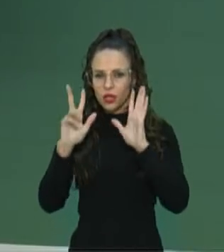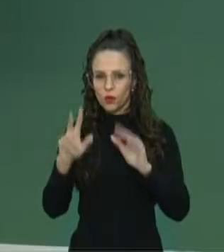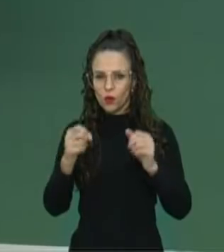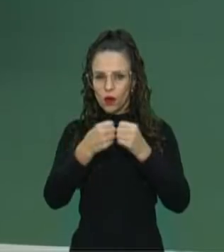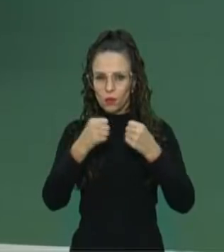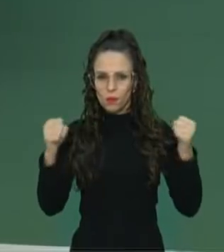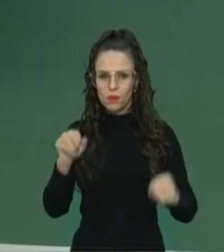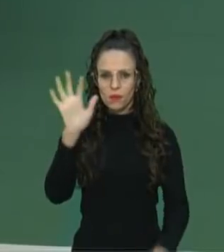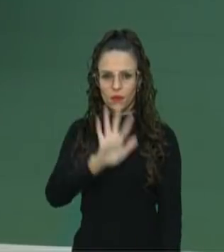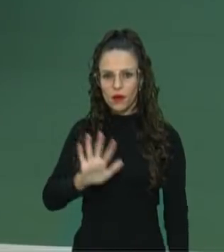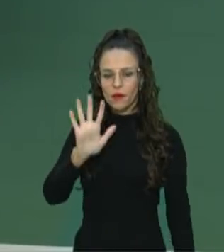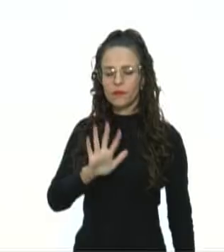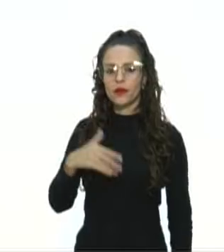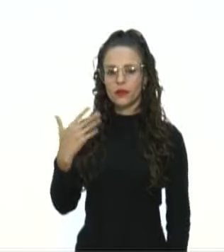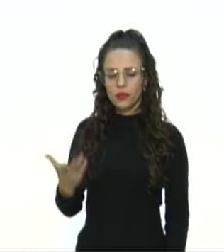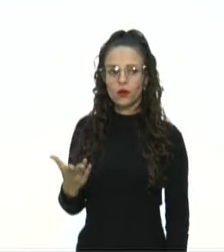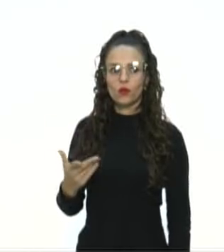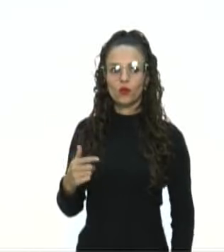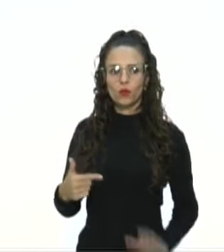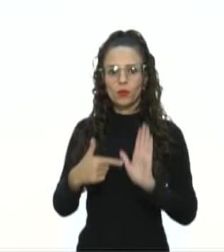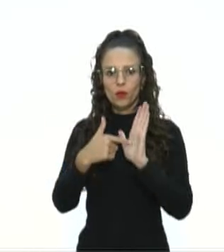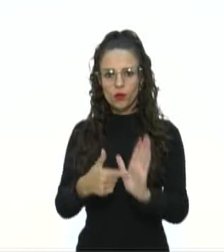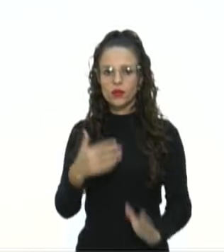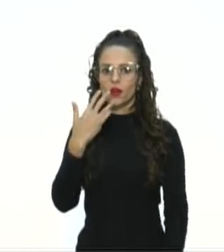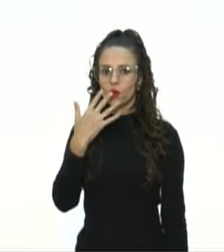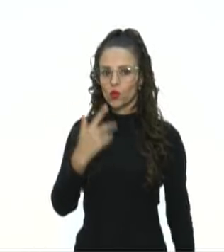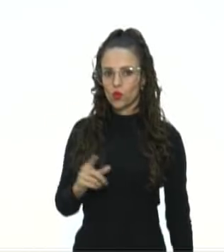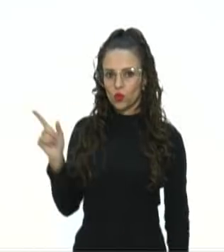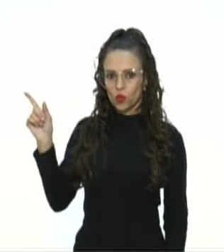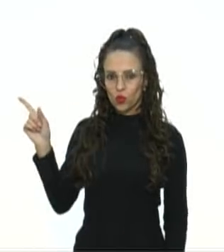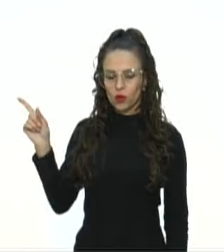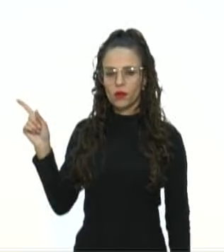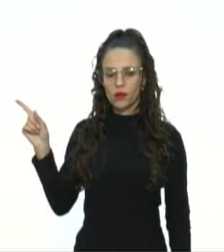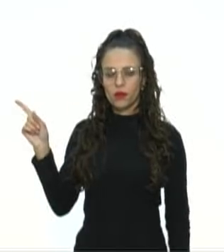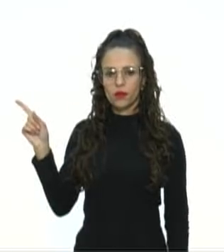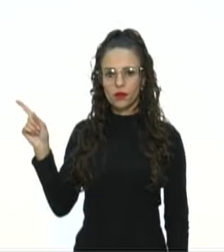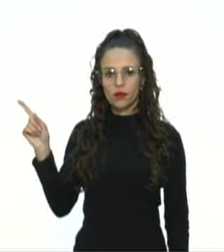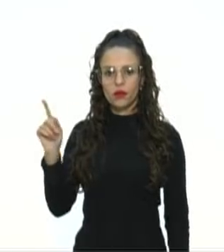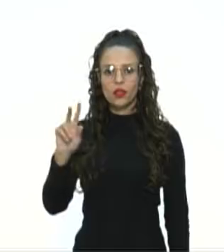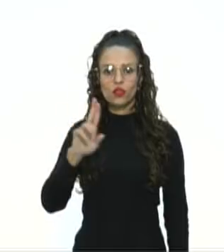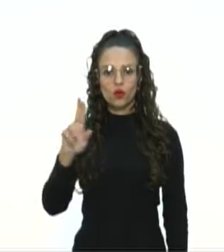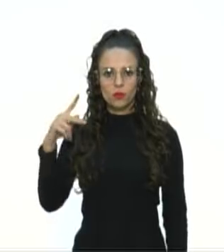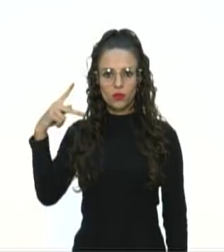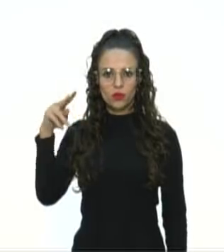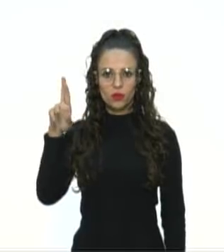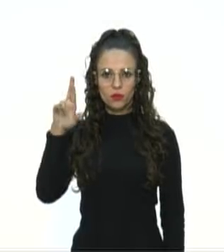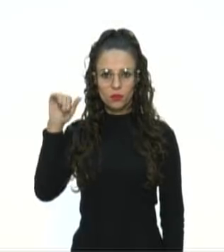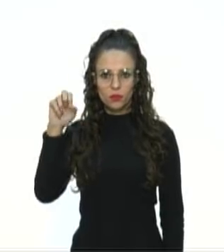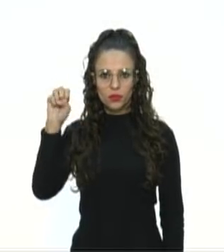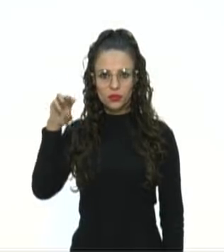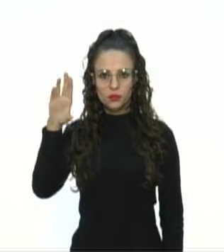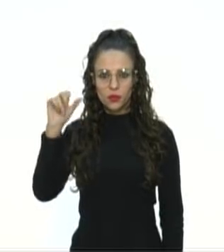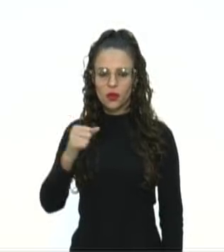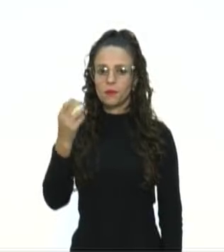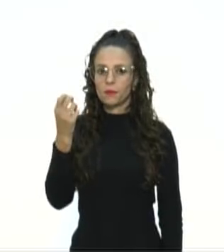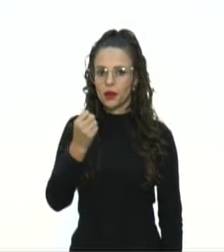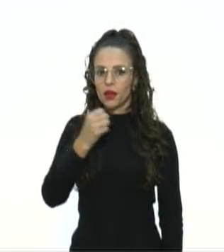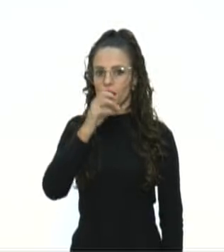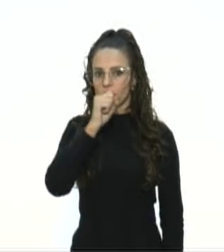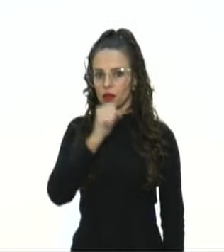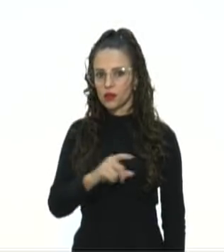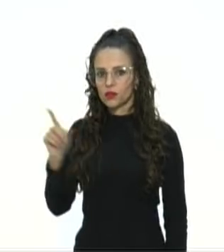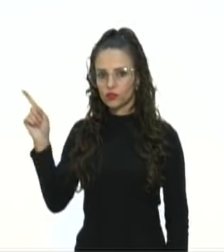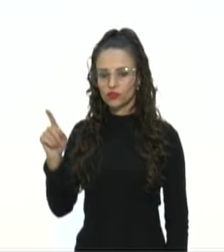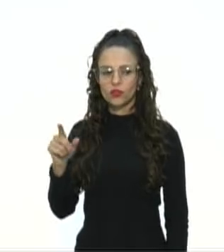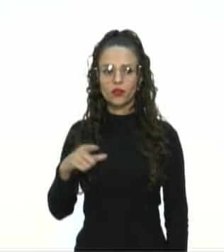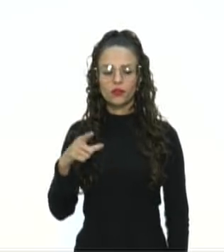né? Então, como está aqui, ele é representado por essas cores, que também que é um prisma, né? Então ele representa essas cores branco e laranja. Em